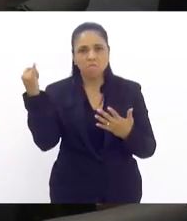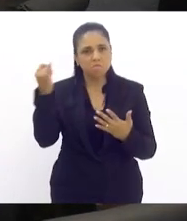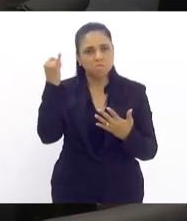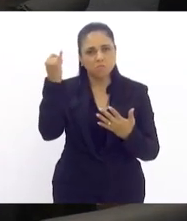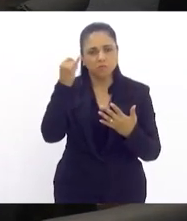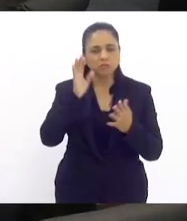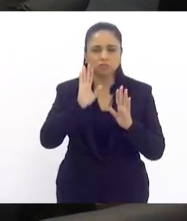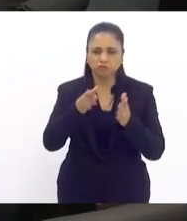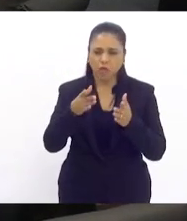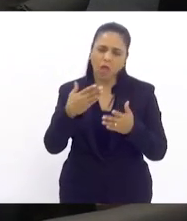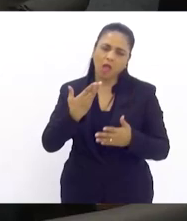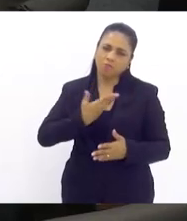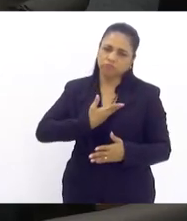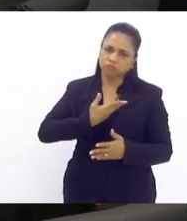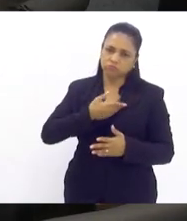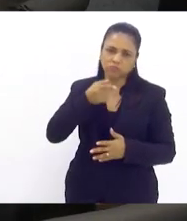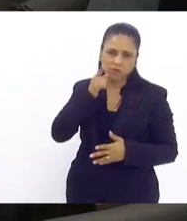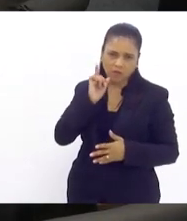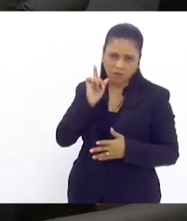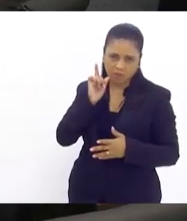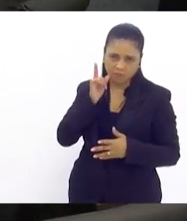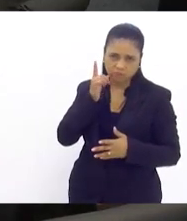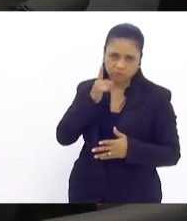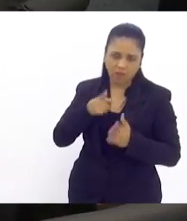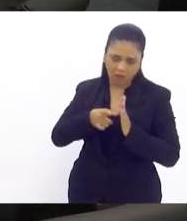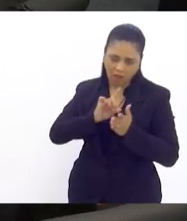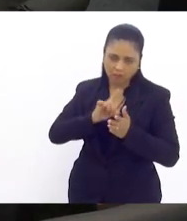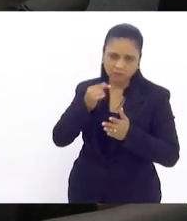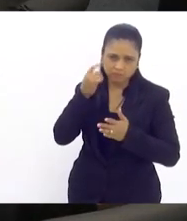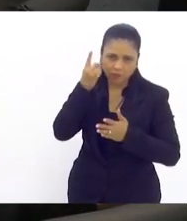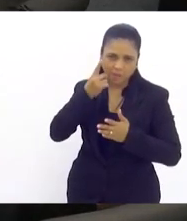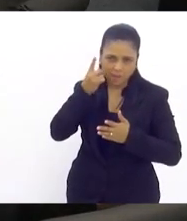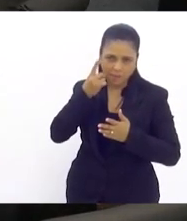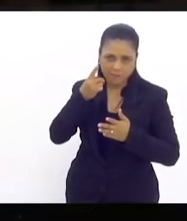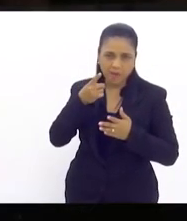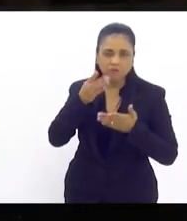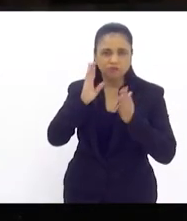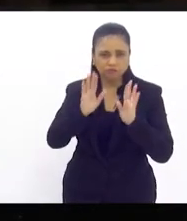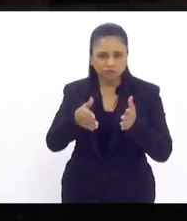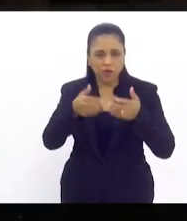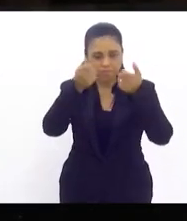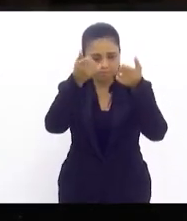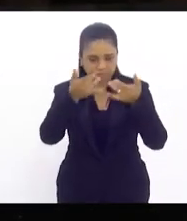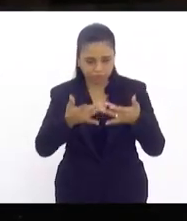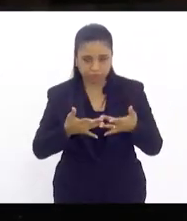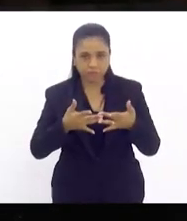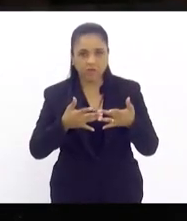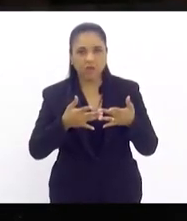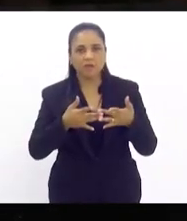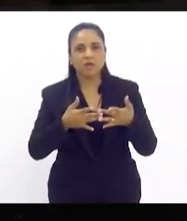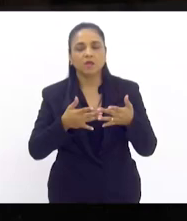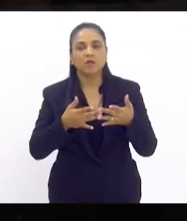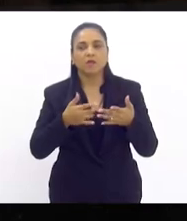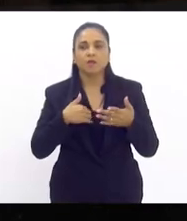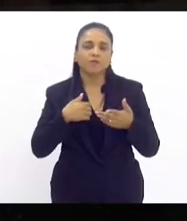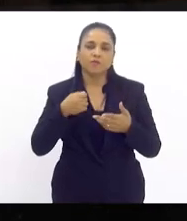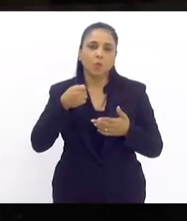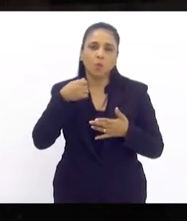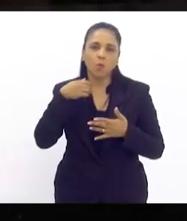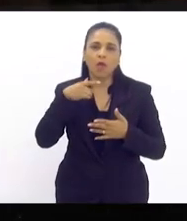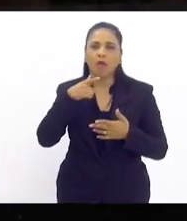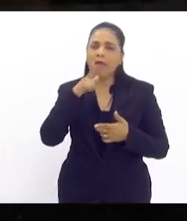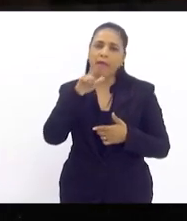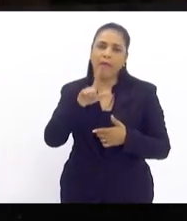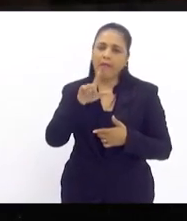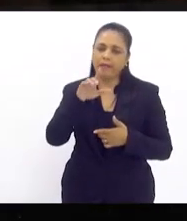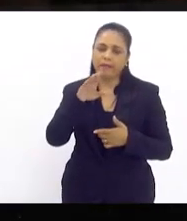esgotadas pelos colegas que me antecederam e eu vou dispensar, portanto, as minúcias da LDO, que eu